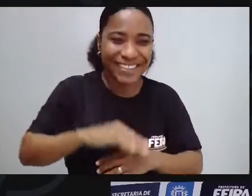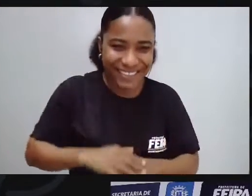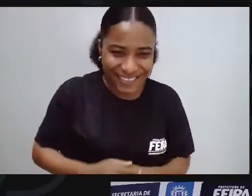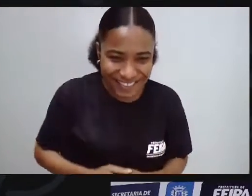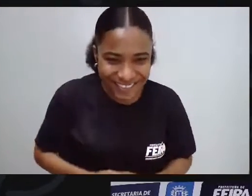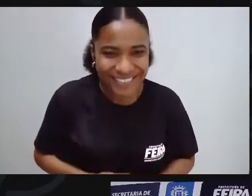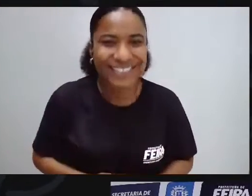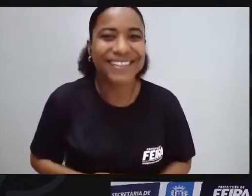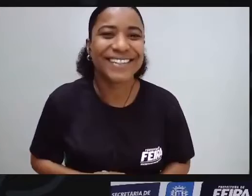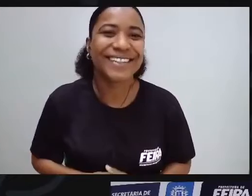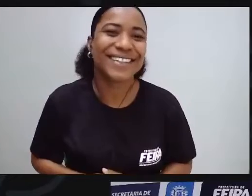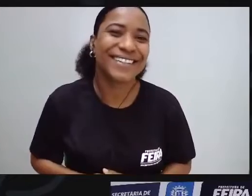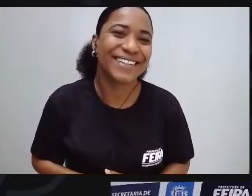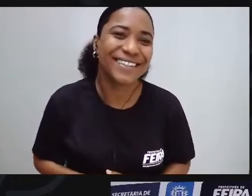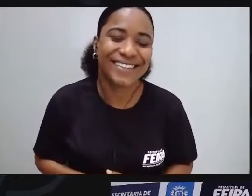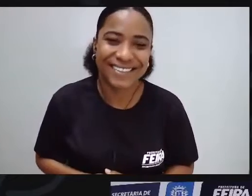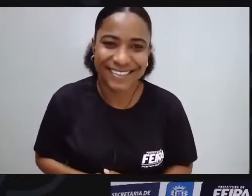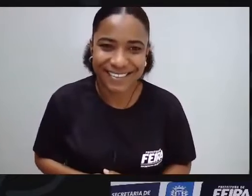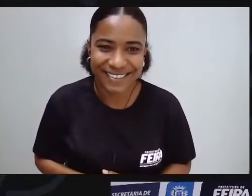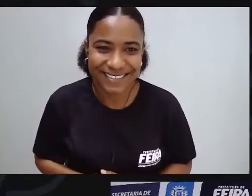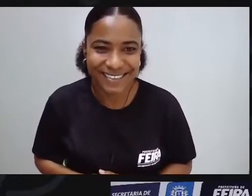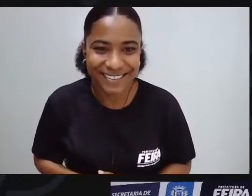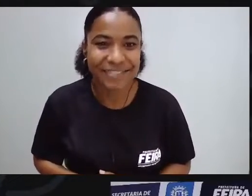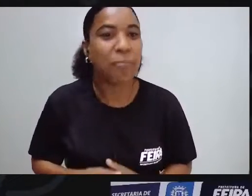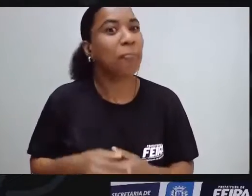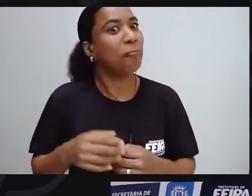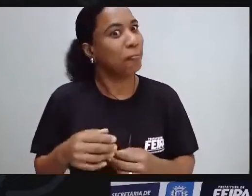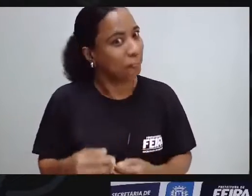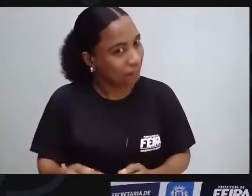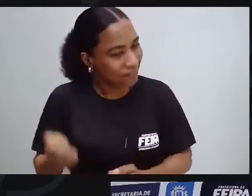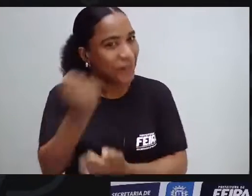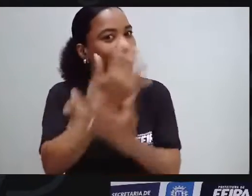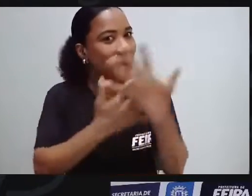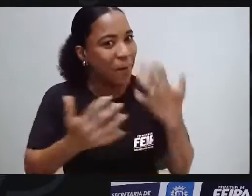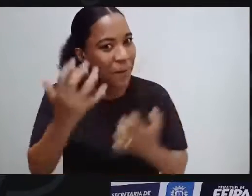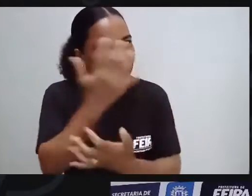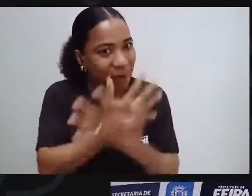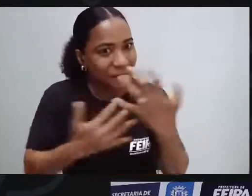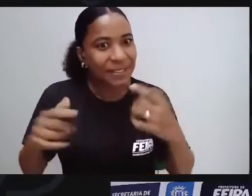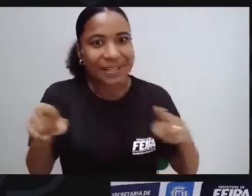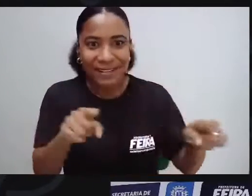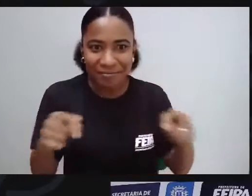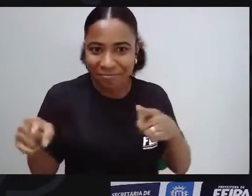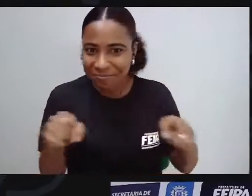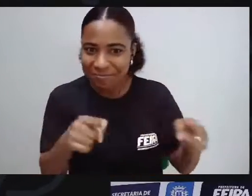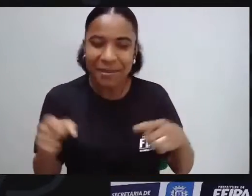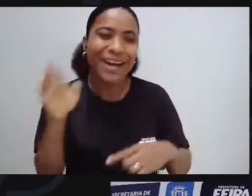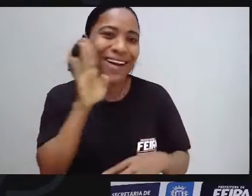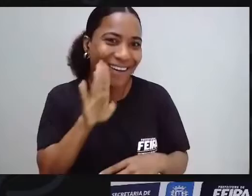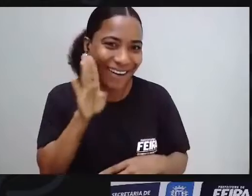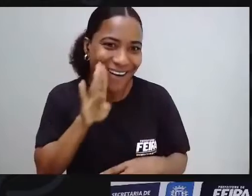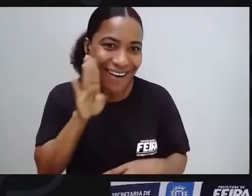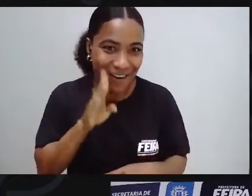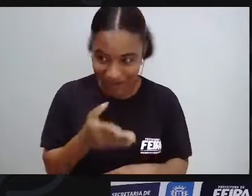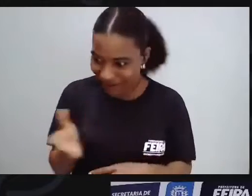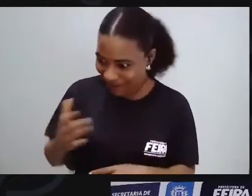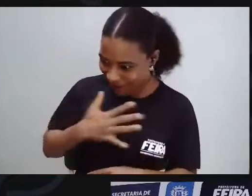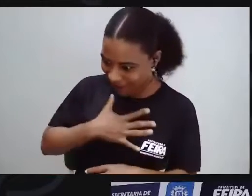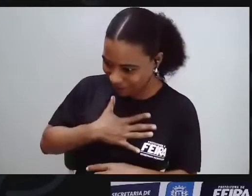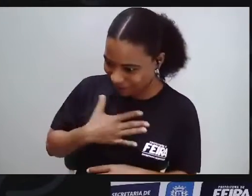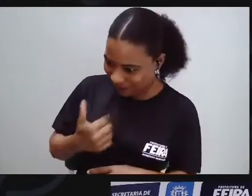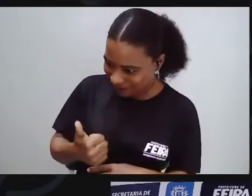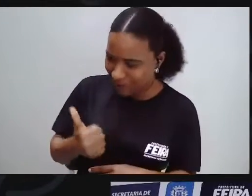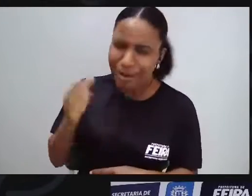o que música legal hein gostaram muito legal as músicas